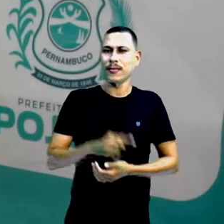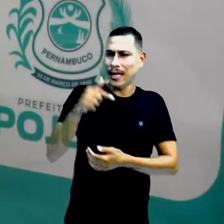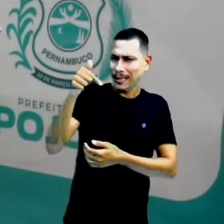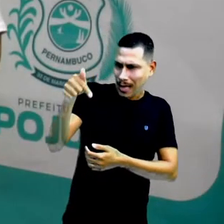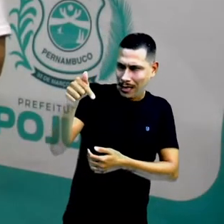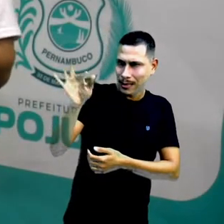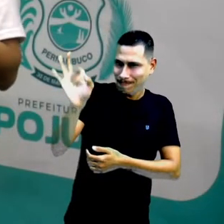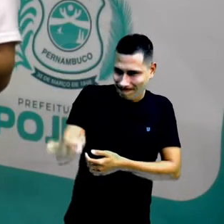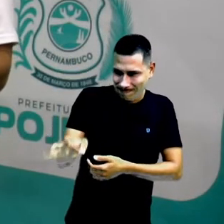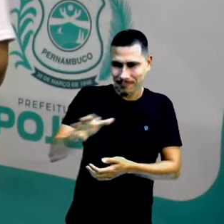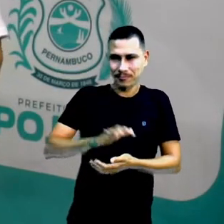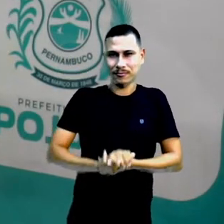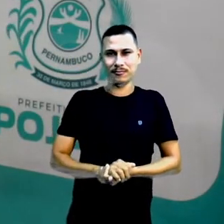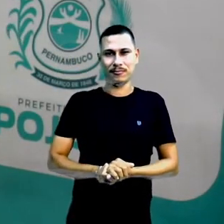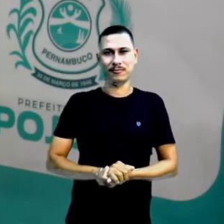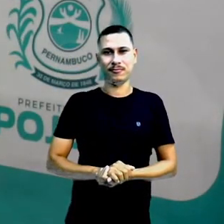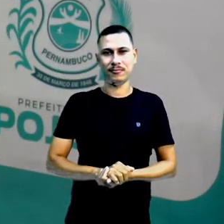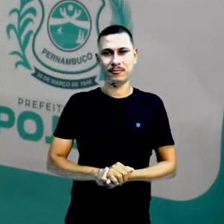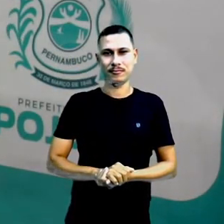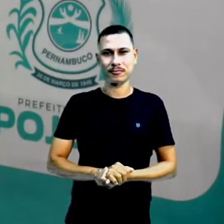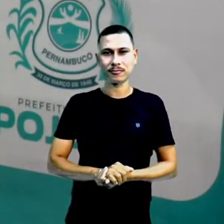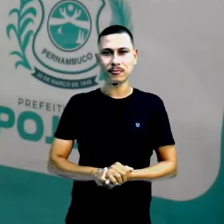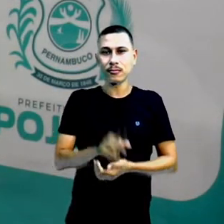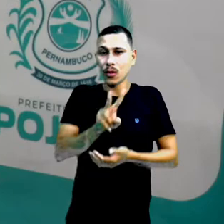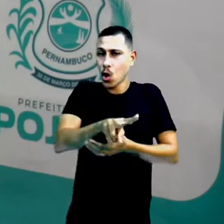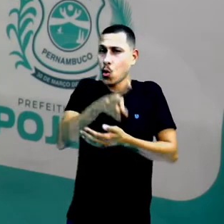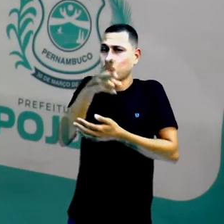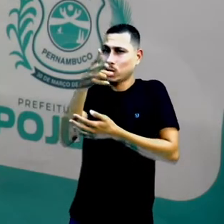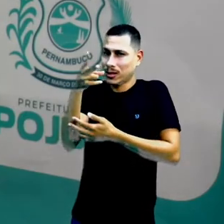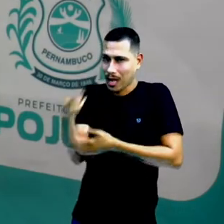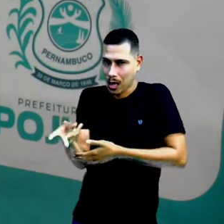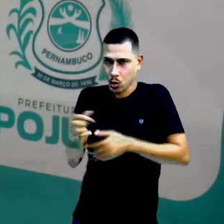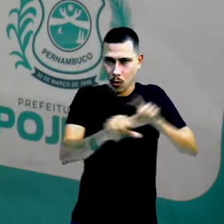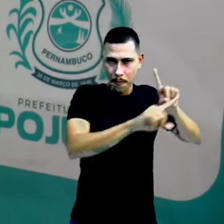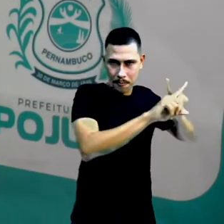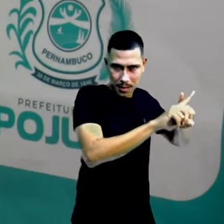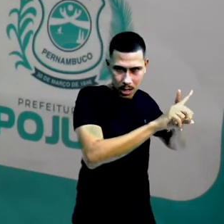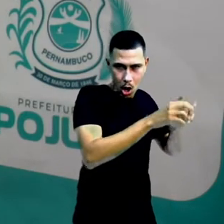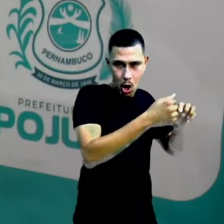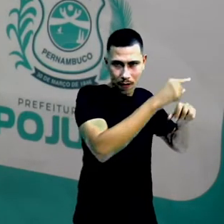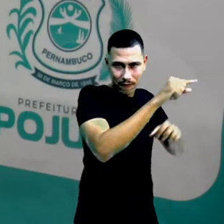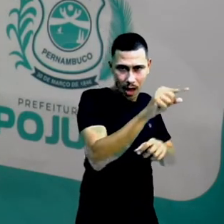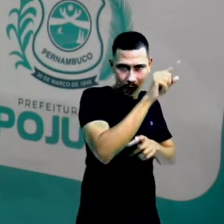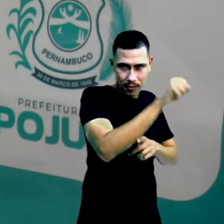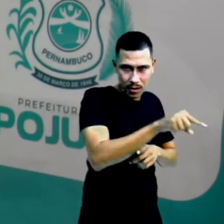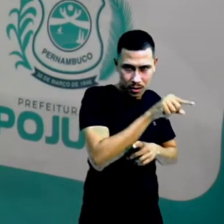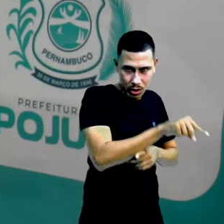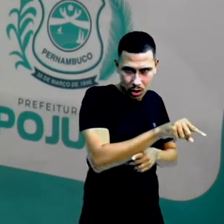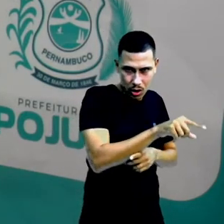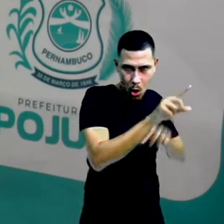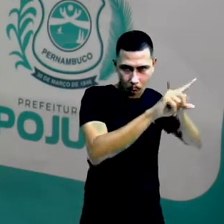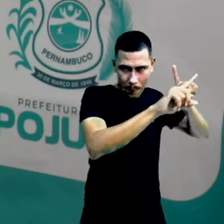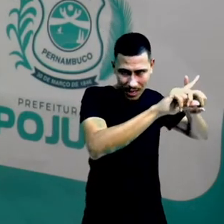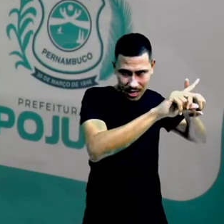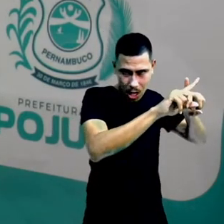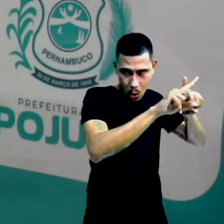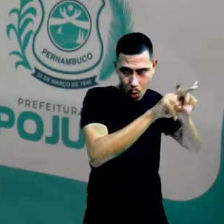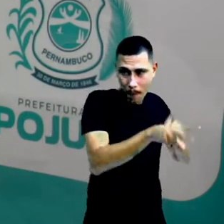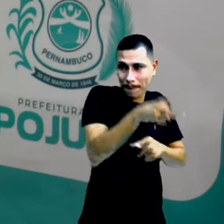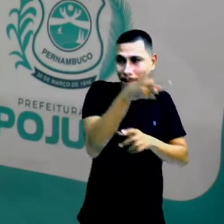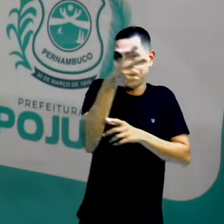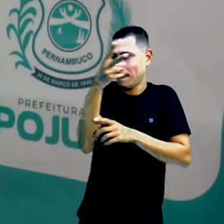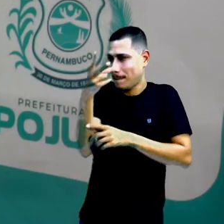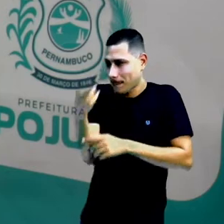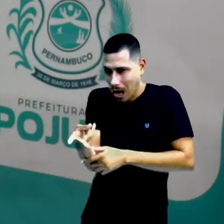Sete. É a versão inversa, ou seja, na condição da multiplicação, você tem o